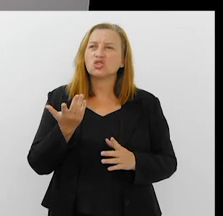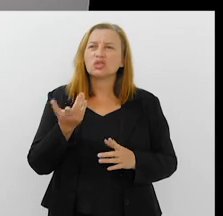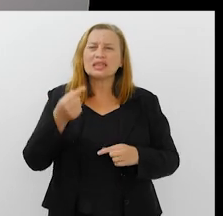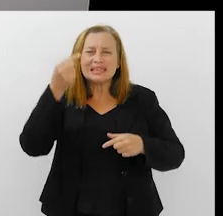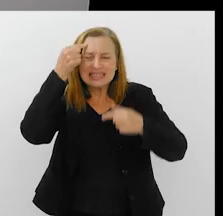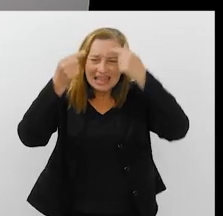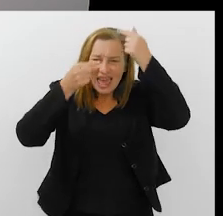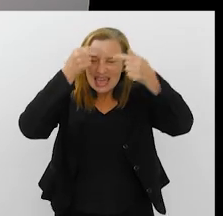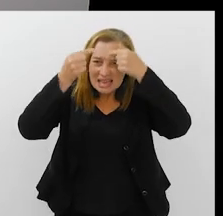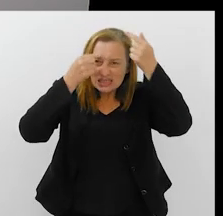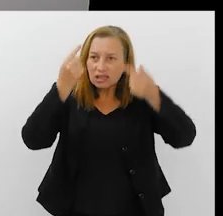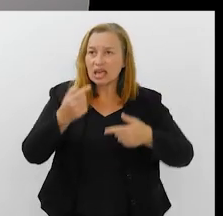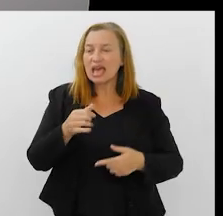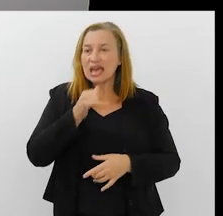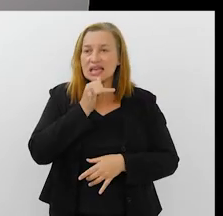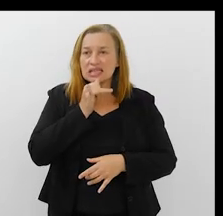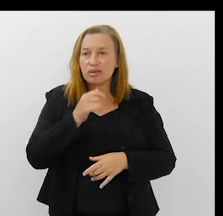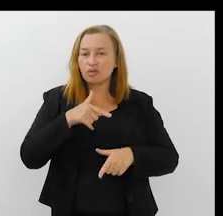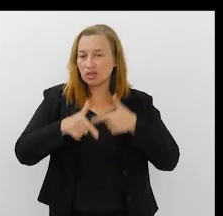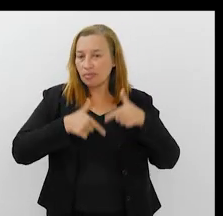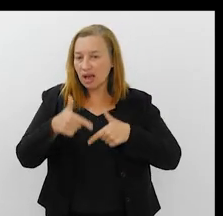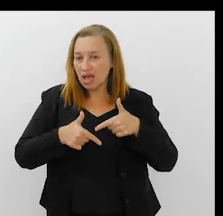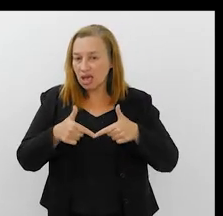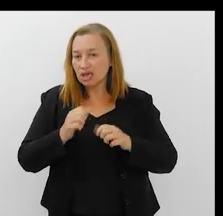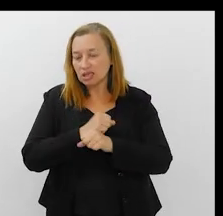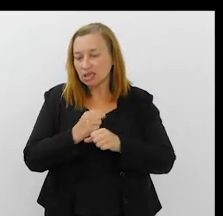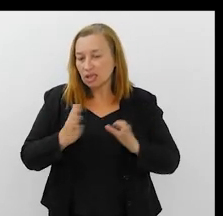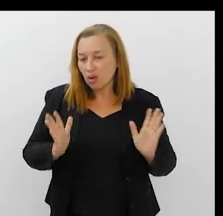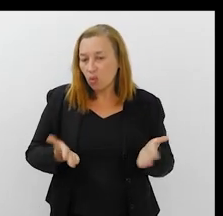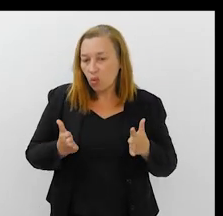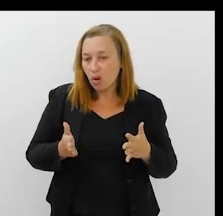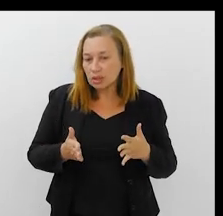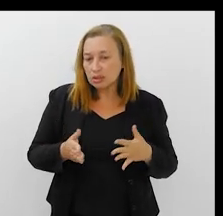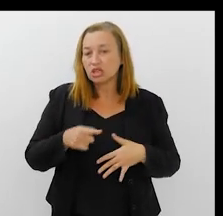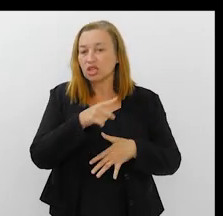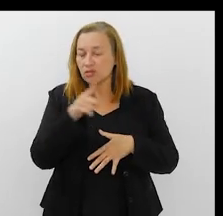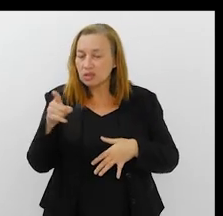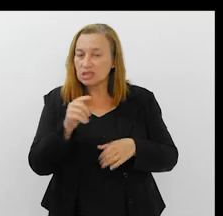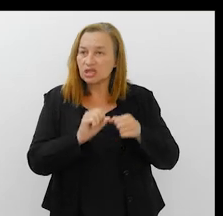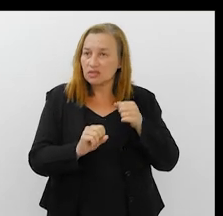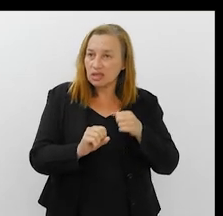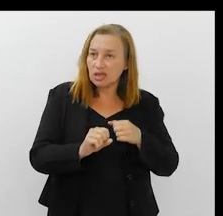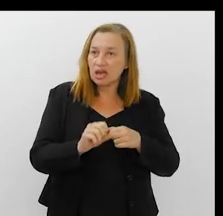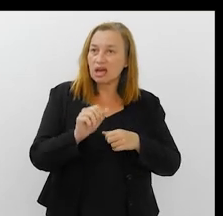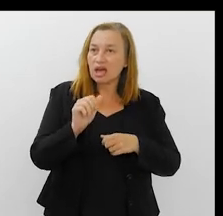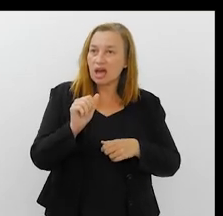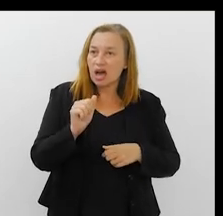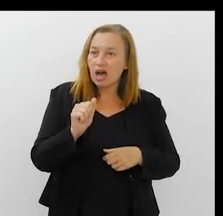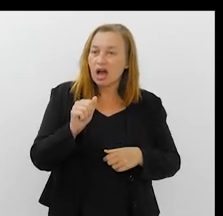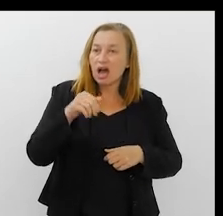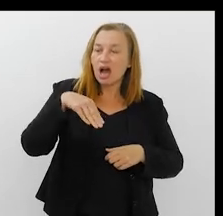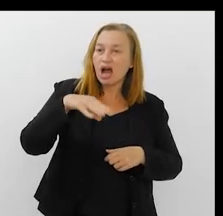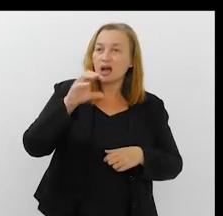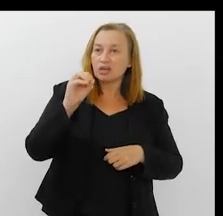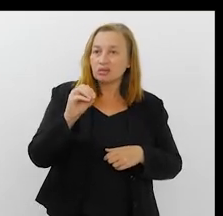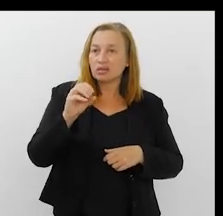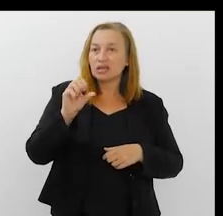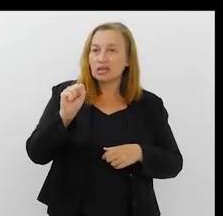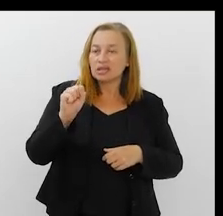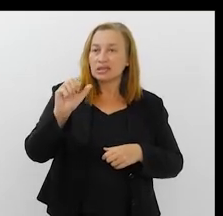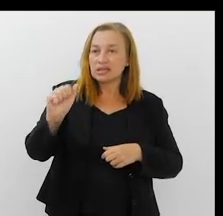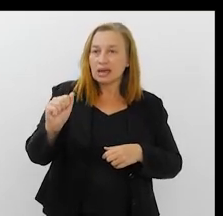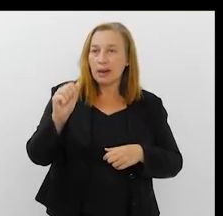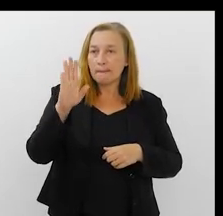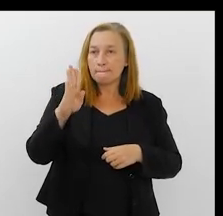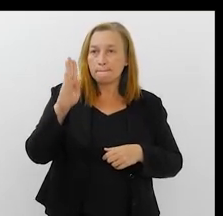uma leitura de ideias. Por exemplo, eu trabalhei esse ano, né? O ano que vocês fizeram, o que chamam de ano sabático, né? Todo mundo fala,